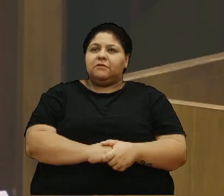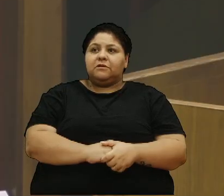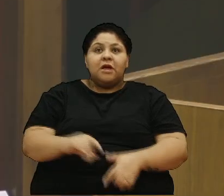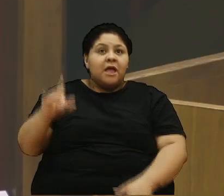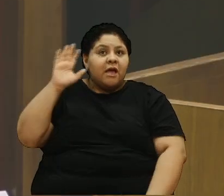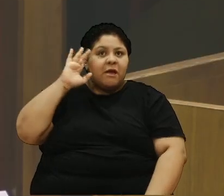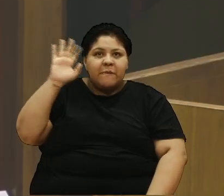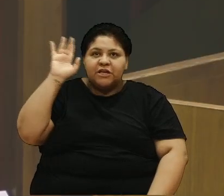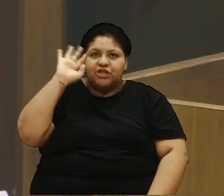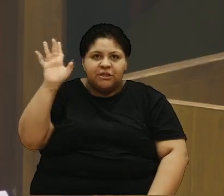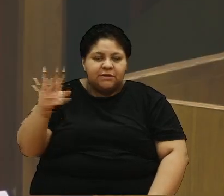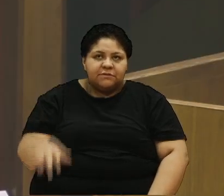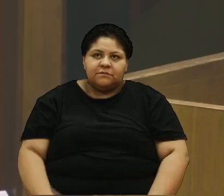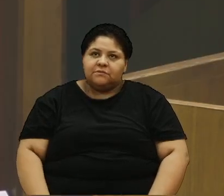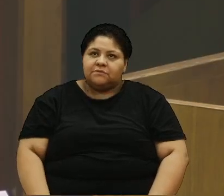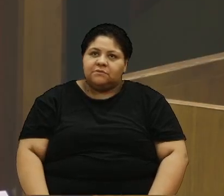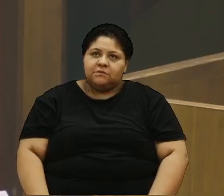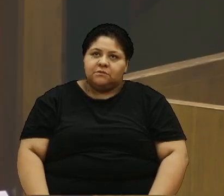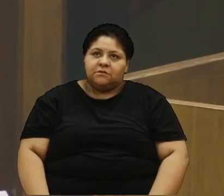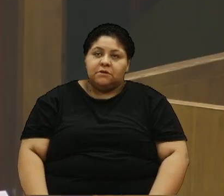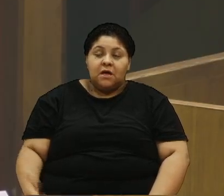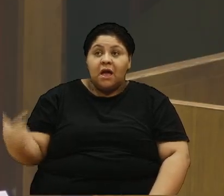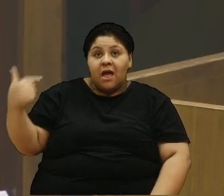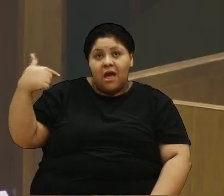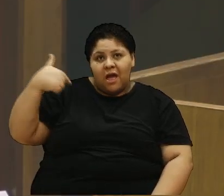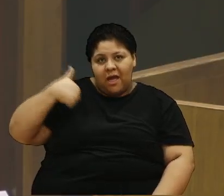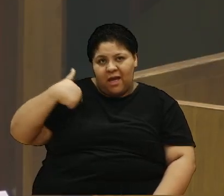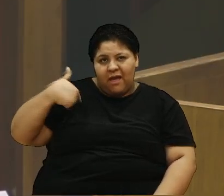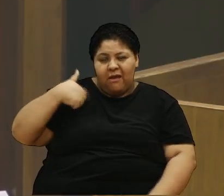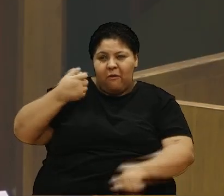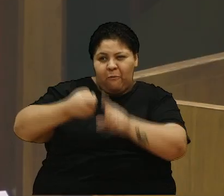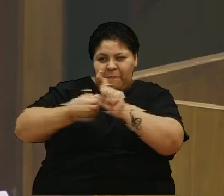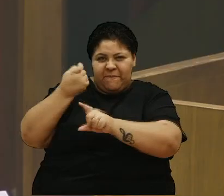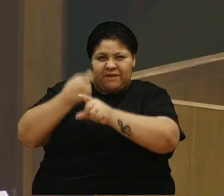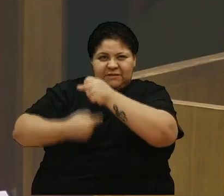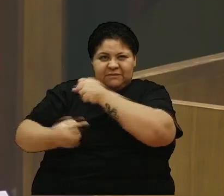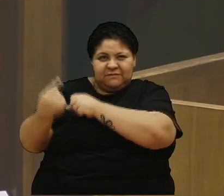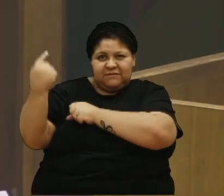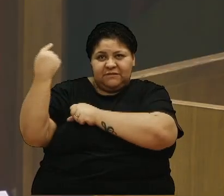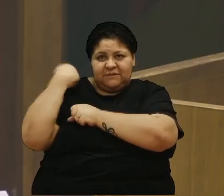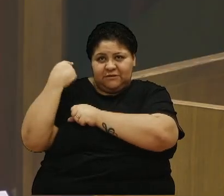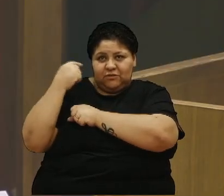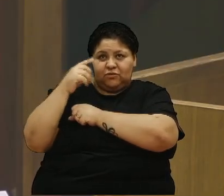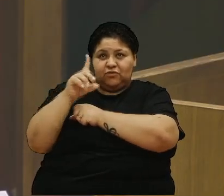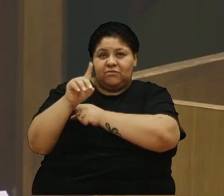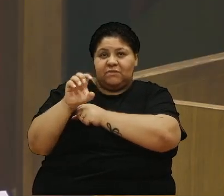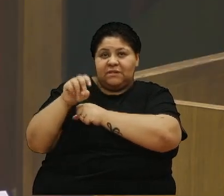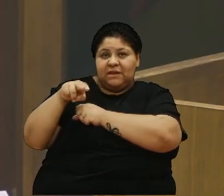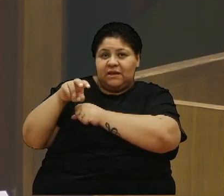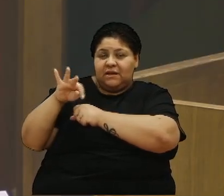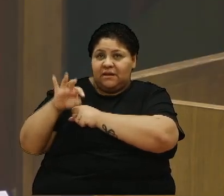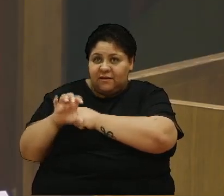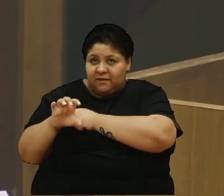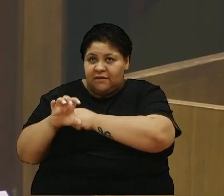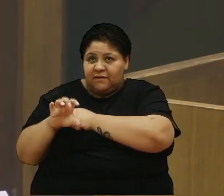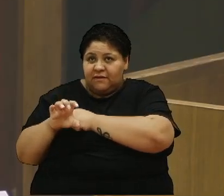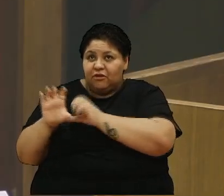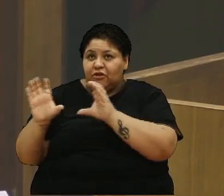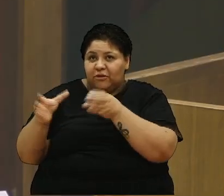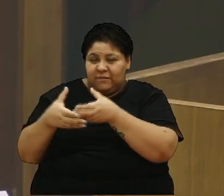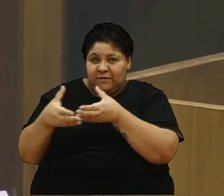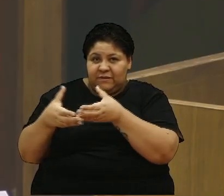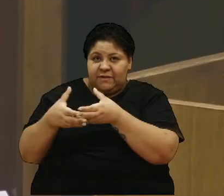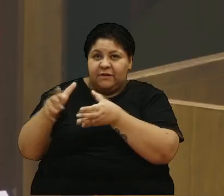Imagina um viaduto. Eu fui, mês passado, lá no DENIT, Departamento Nacional de Infraestrutura